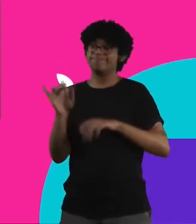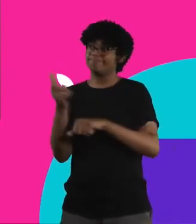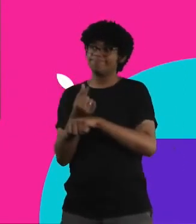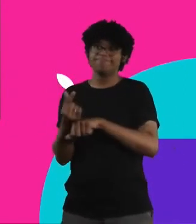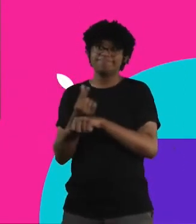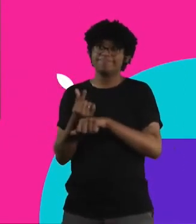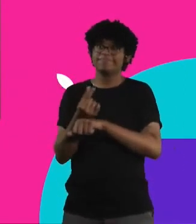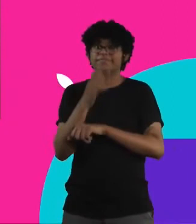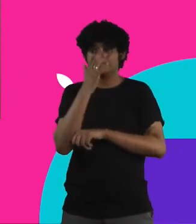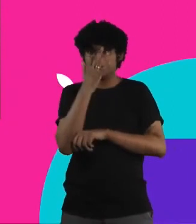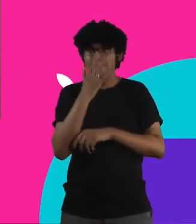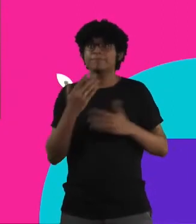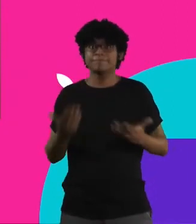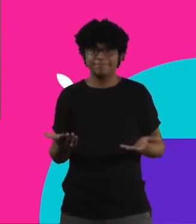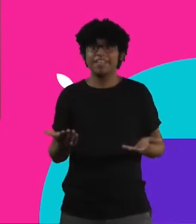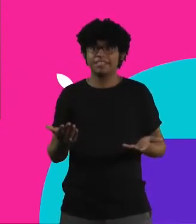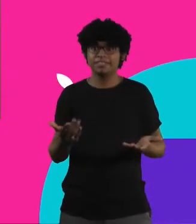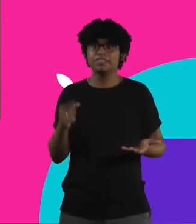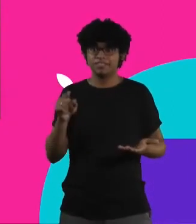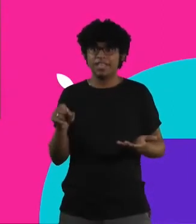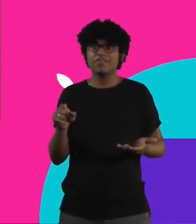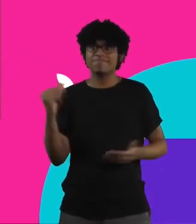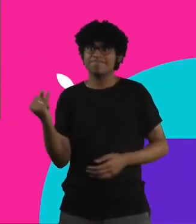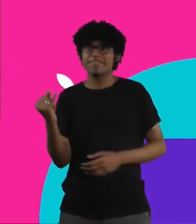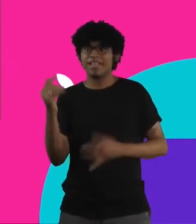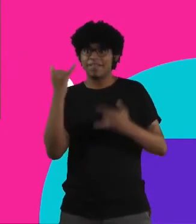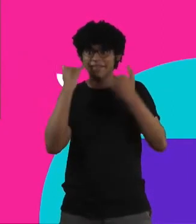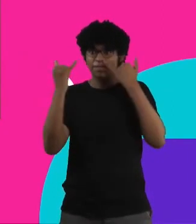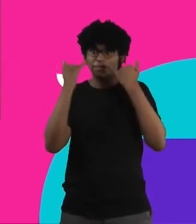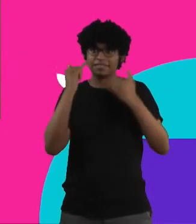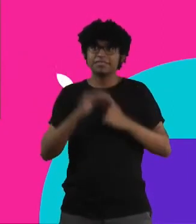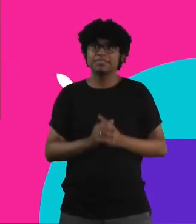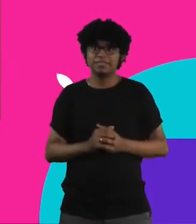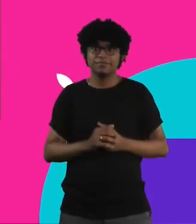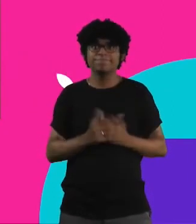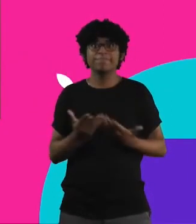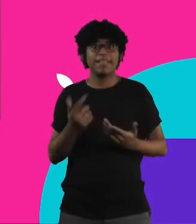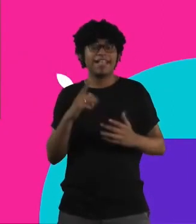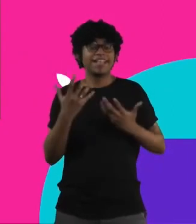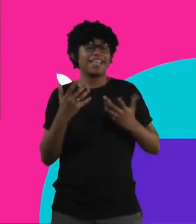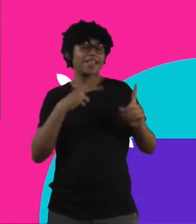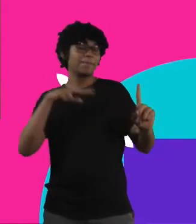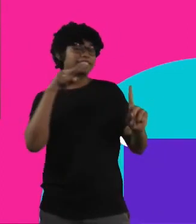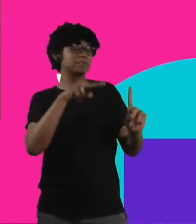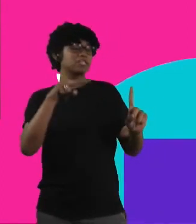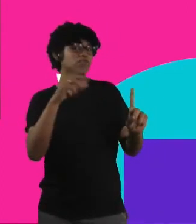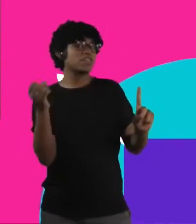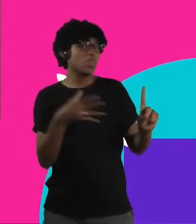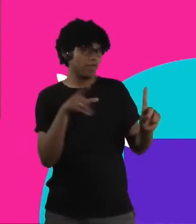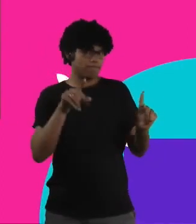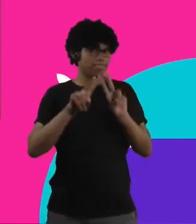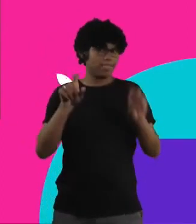Educação financeira é de trazer essa informação. Eu queria dar uma nova abordagem do que a Gabriela disse.